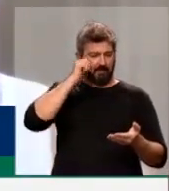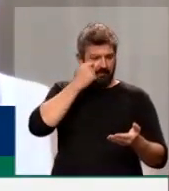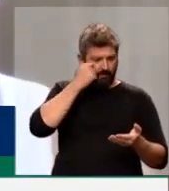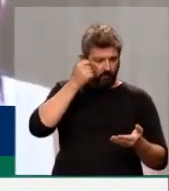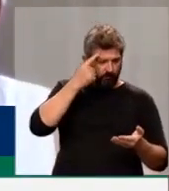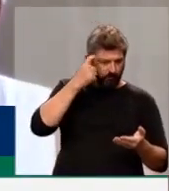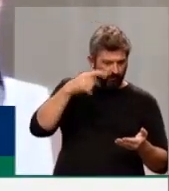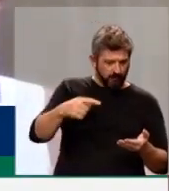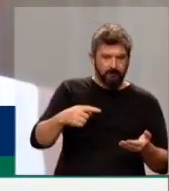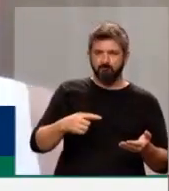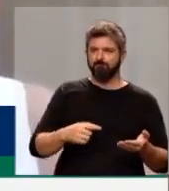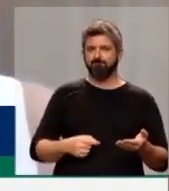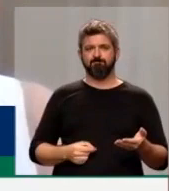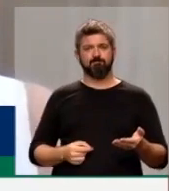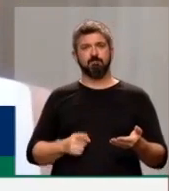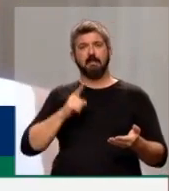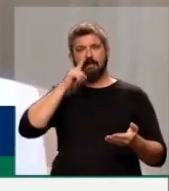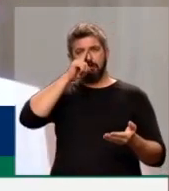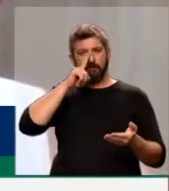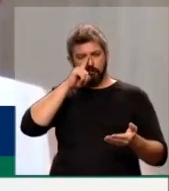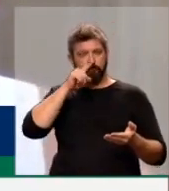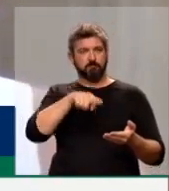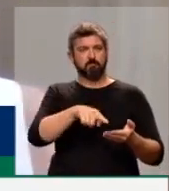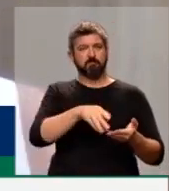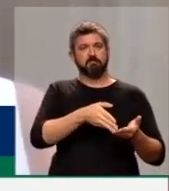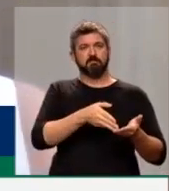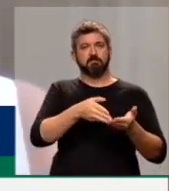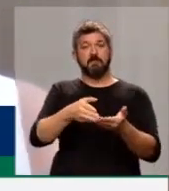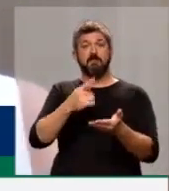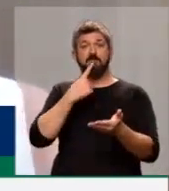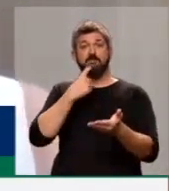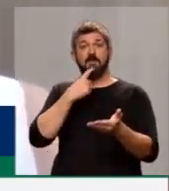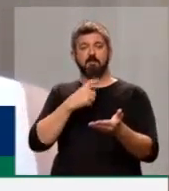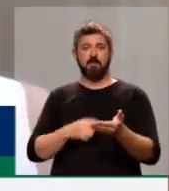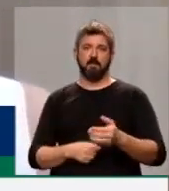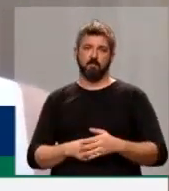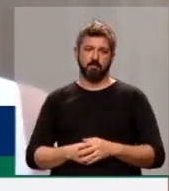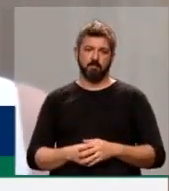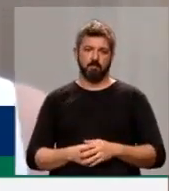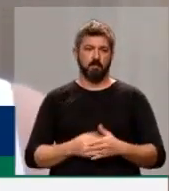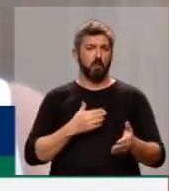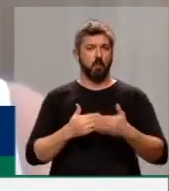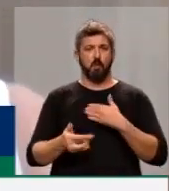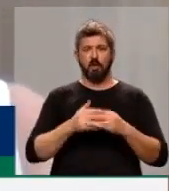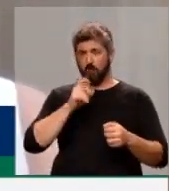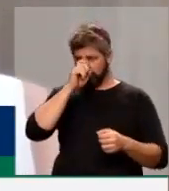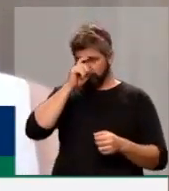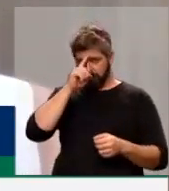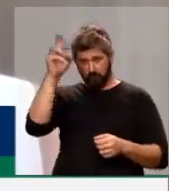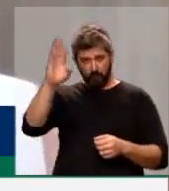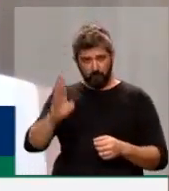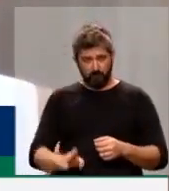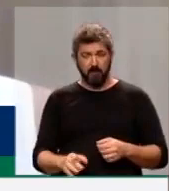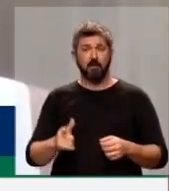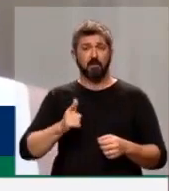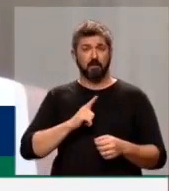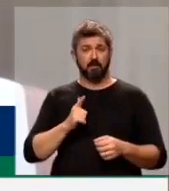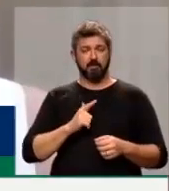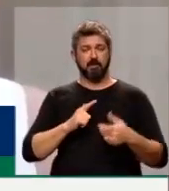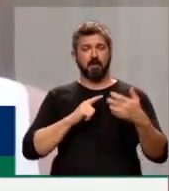violência como risco, tem que entrar na lista do vermelho. Sabe, todos os pronto-socorros hoje no Brasil, eles têm